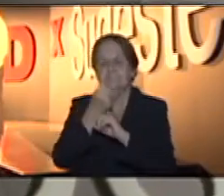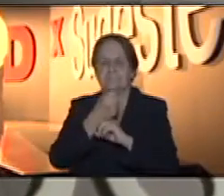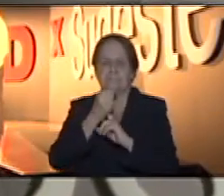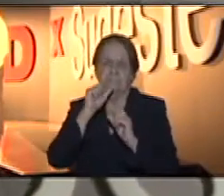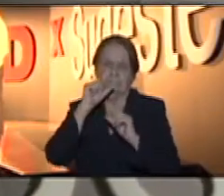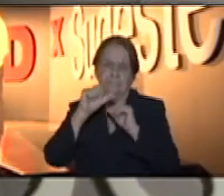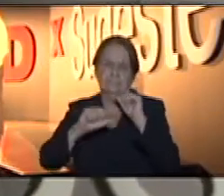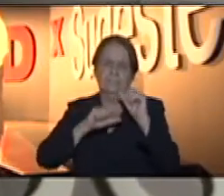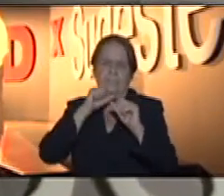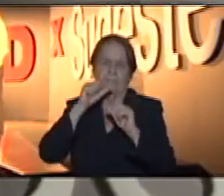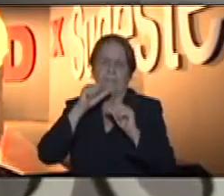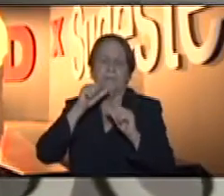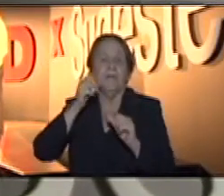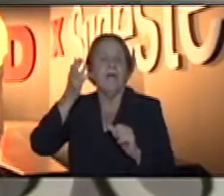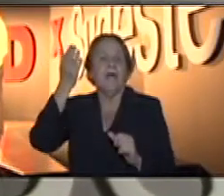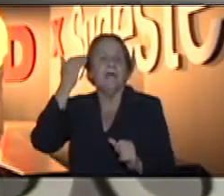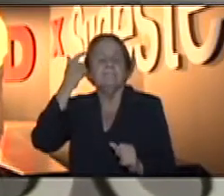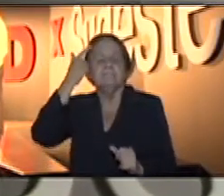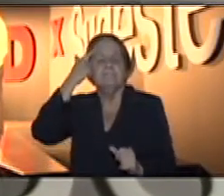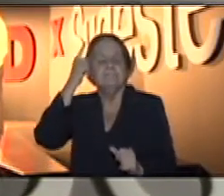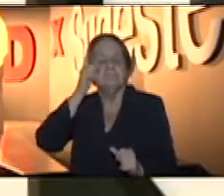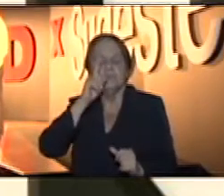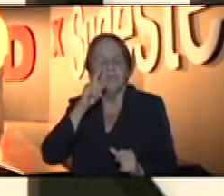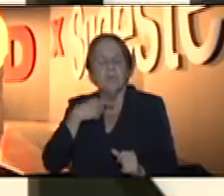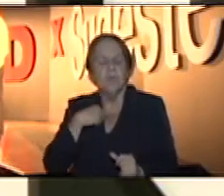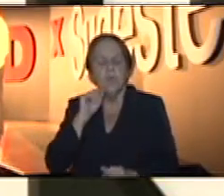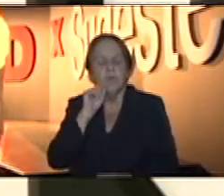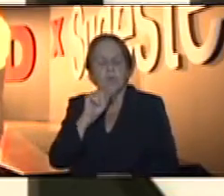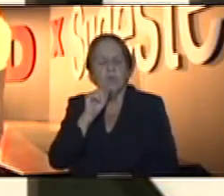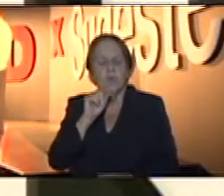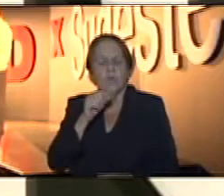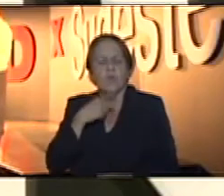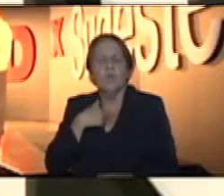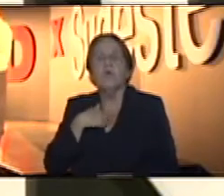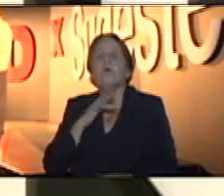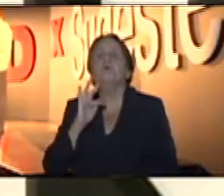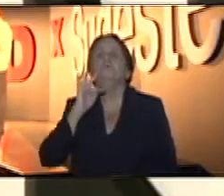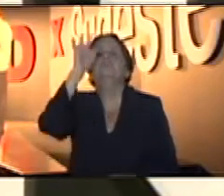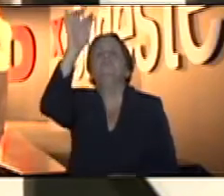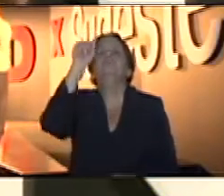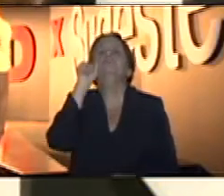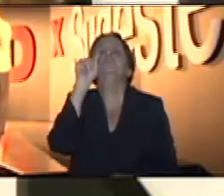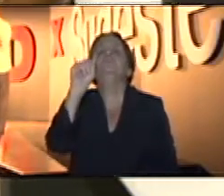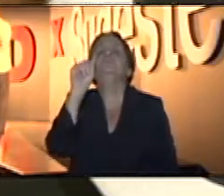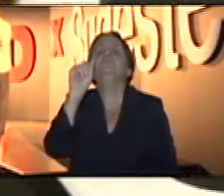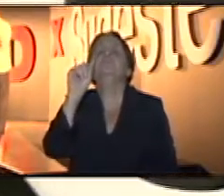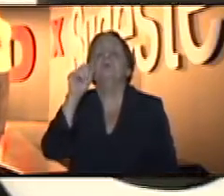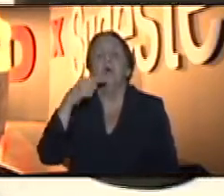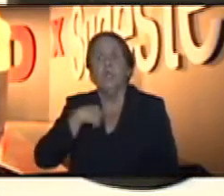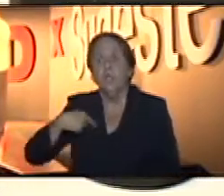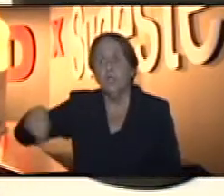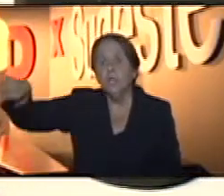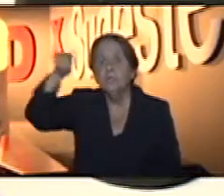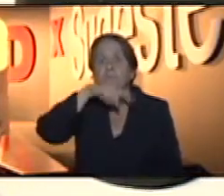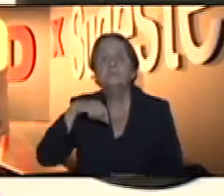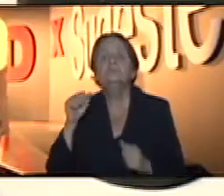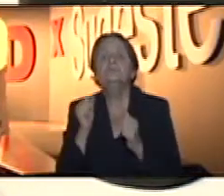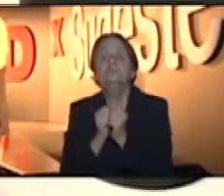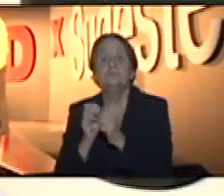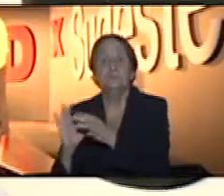você não sabe quem era quem foi e quem será nós juntos